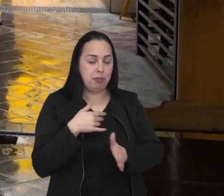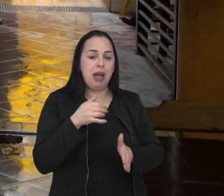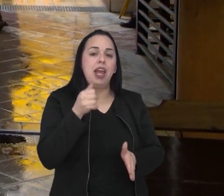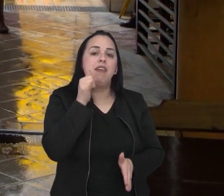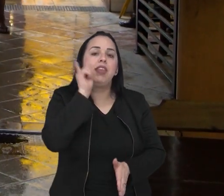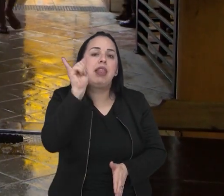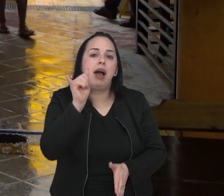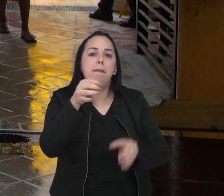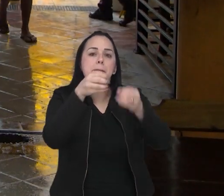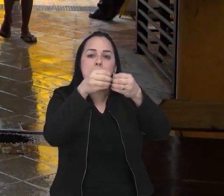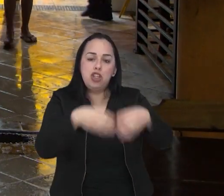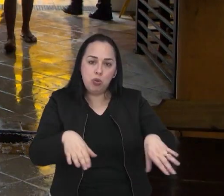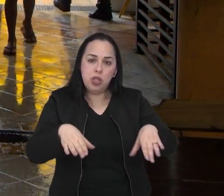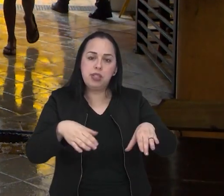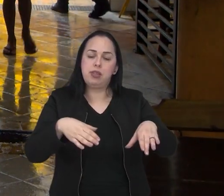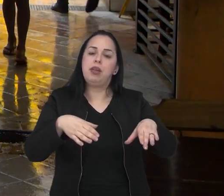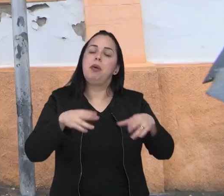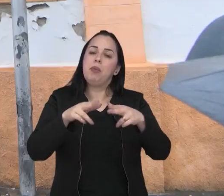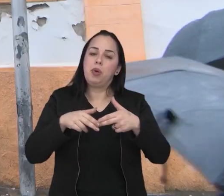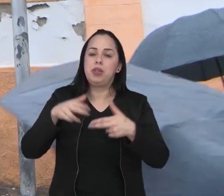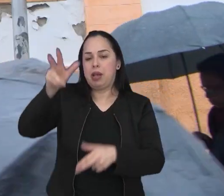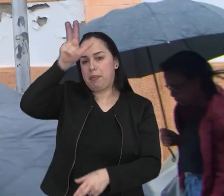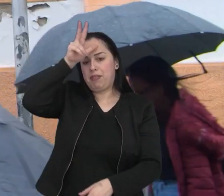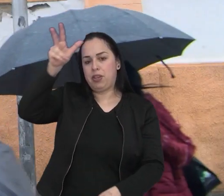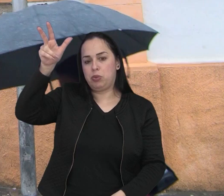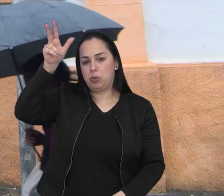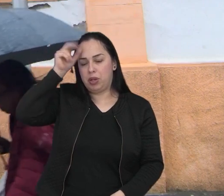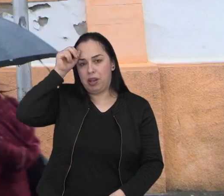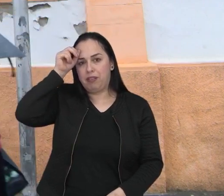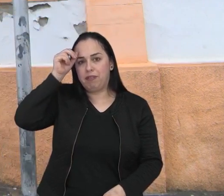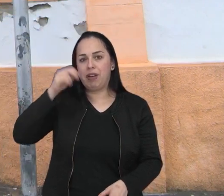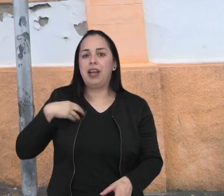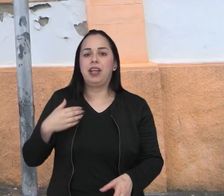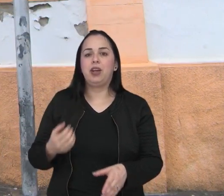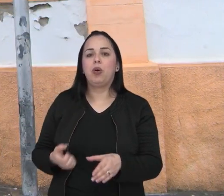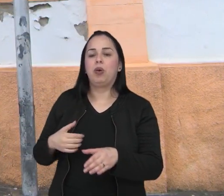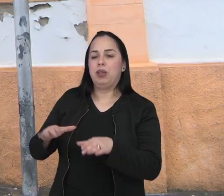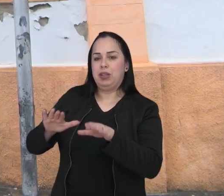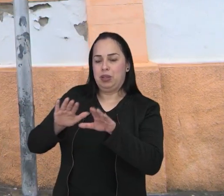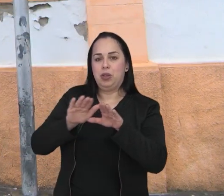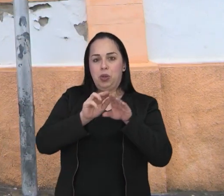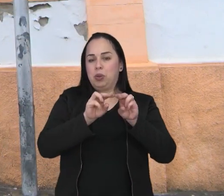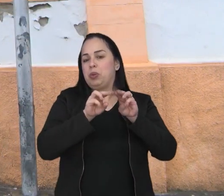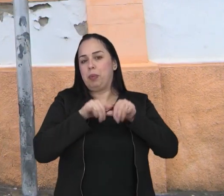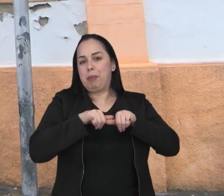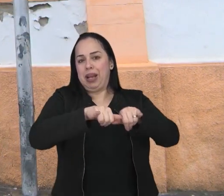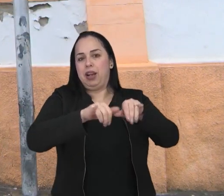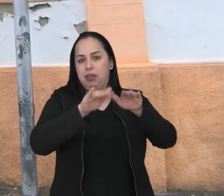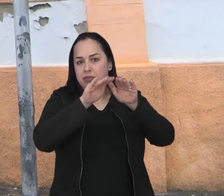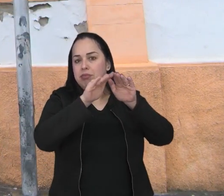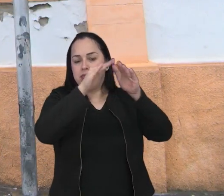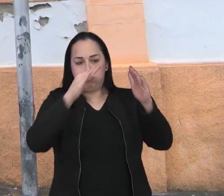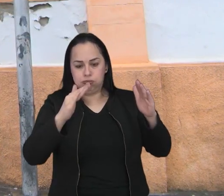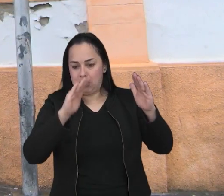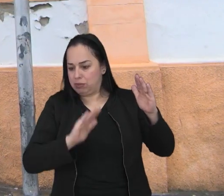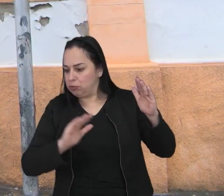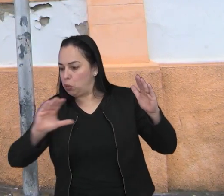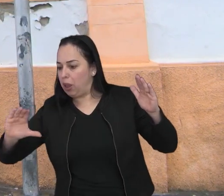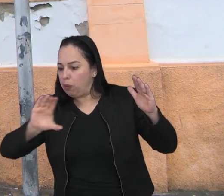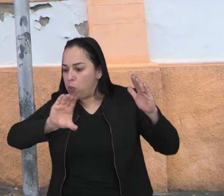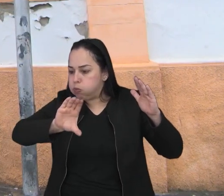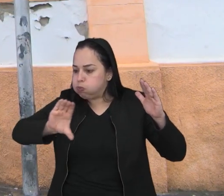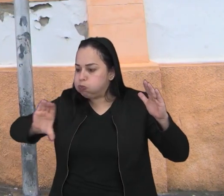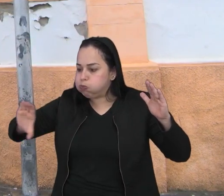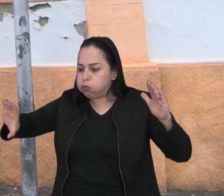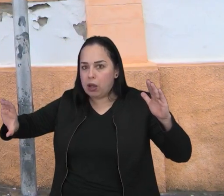comerciantes e consumidores sejam prejudicados, a Prefeitura vai instalar containers no entorno do mercado municipal para não parar